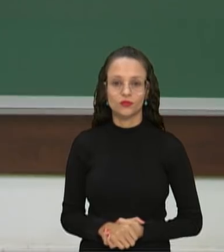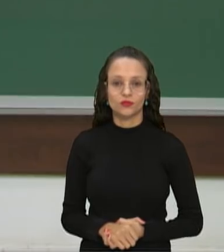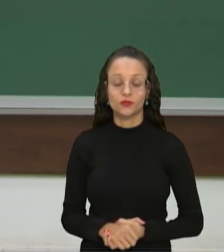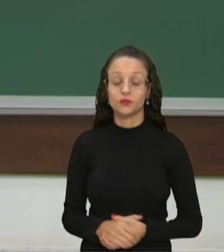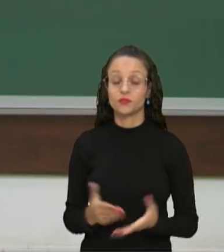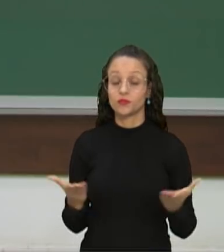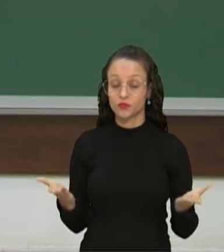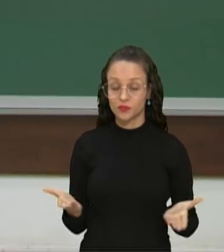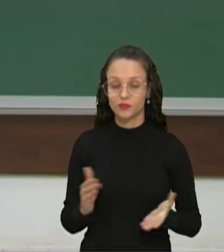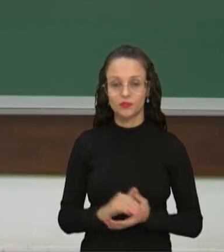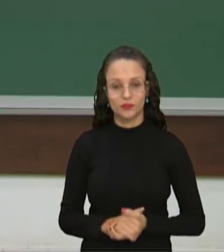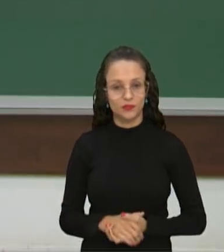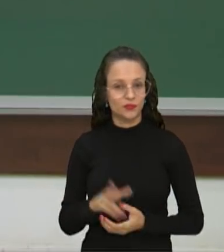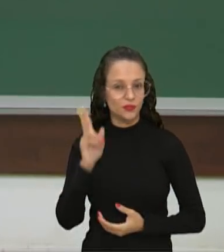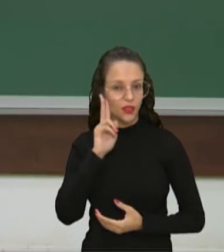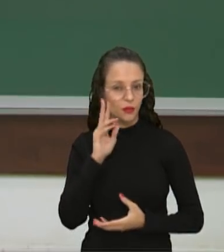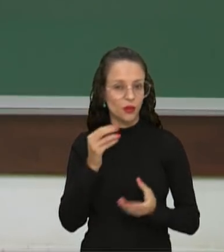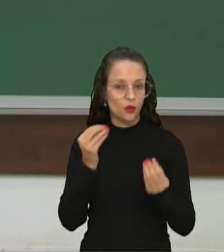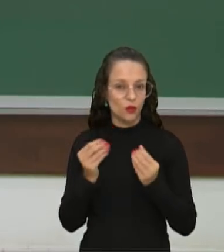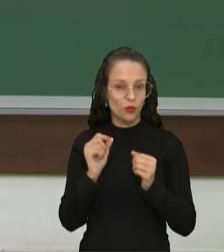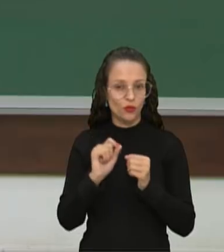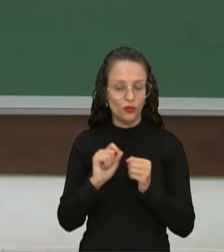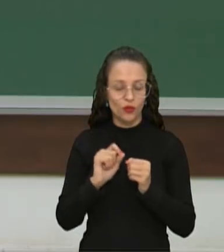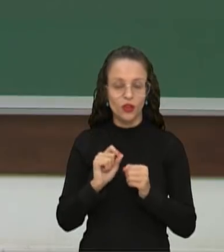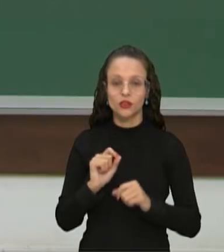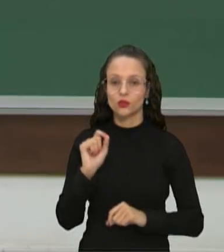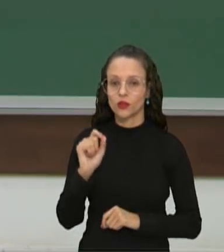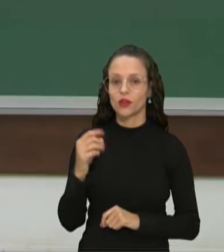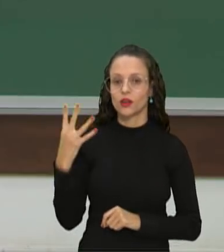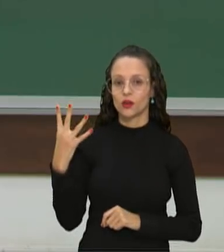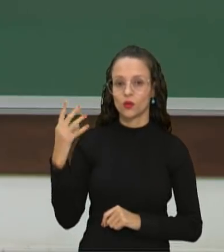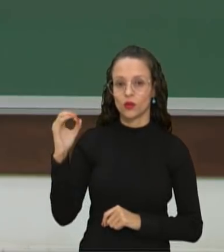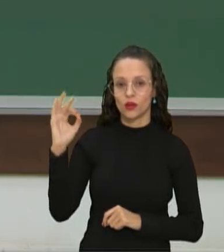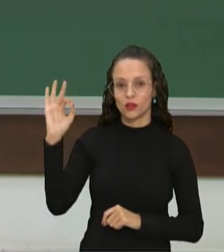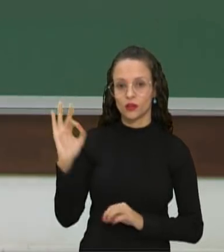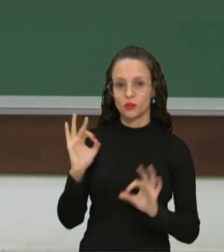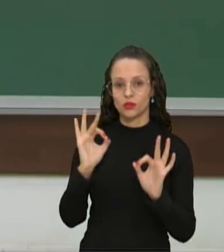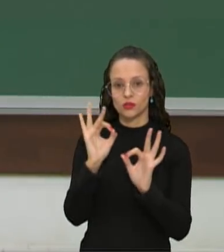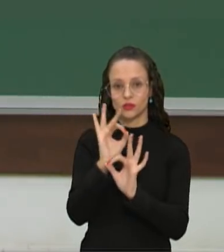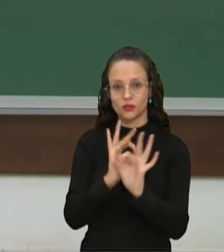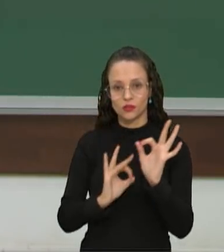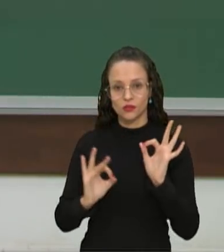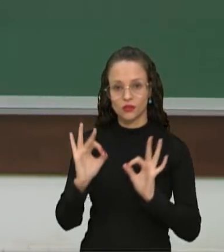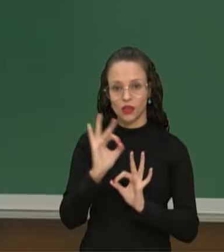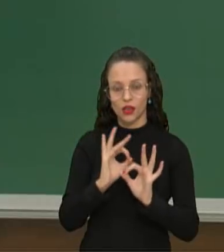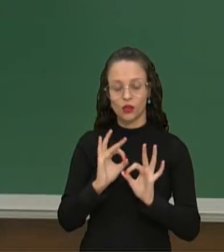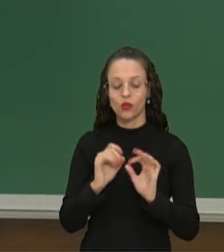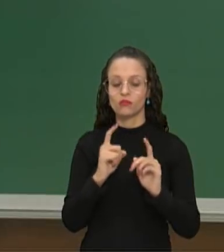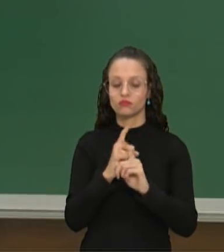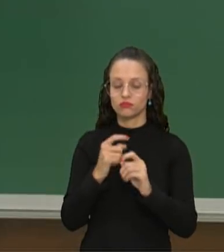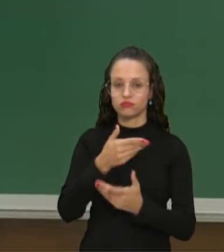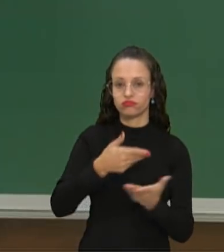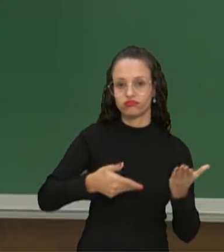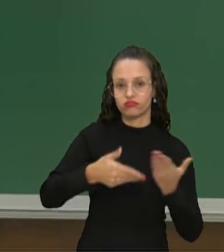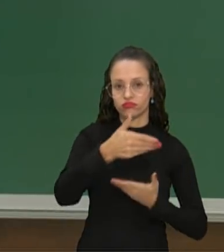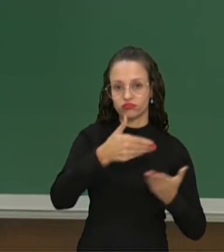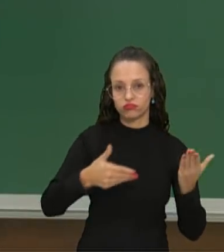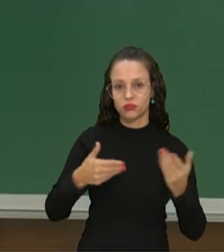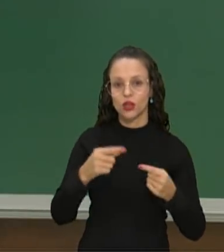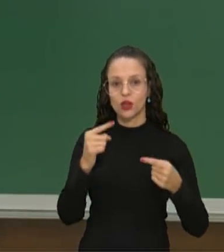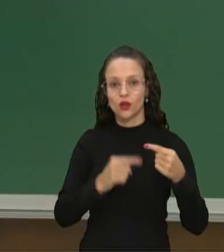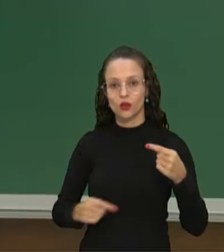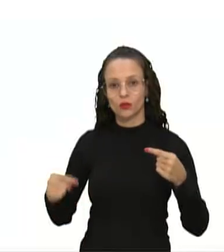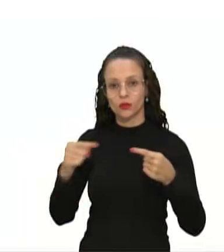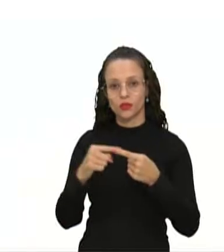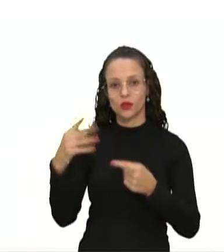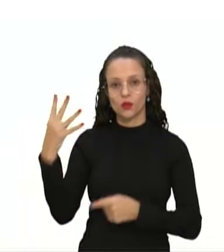E aí, gente? Então vamos lembrar como é que a gente faz. Ó, ele está dizendo que 40% das células sofreram o crossing over. Então lá, recombinação